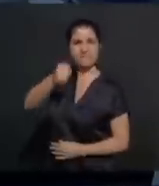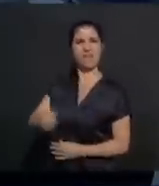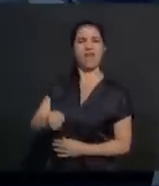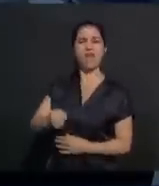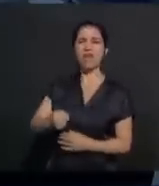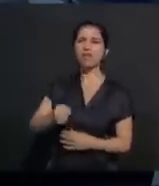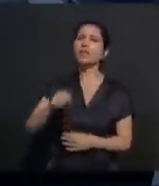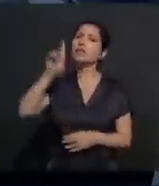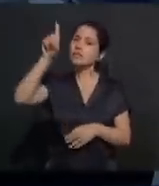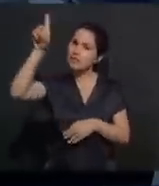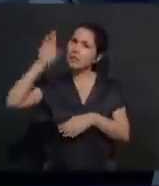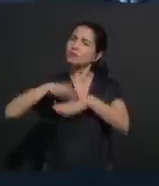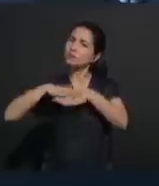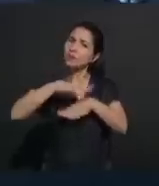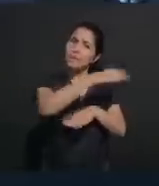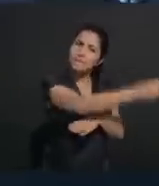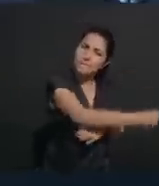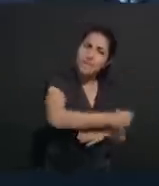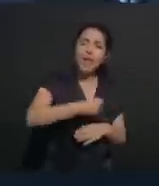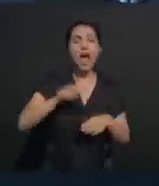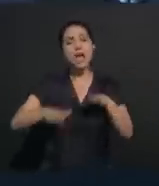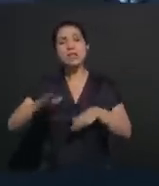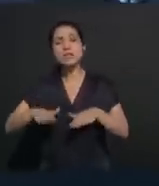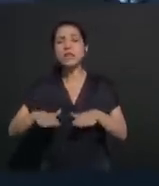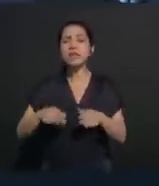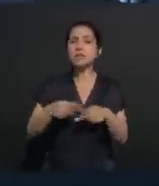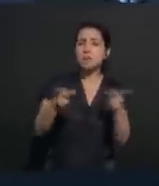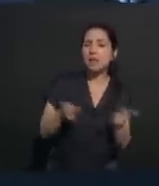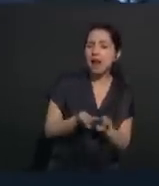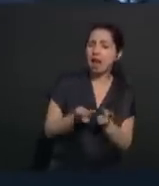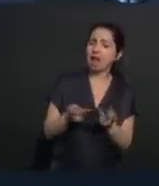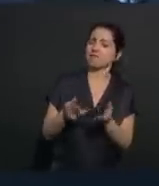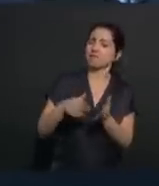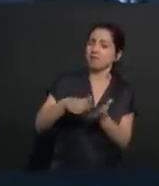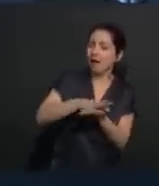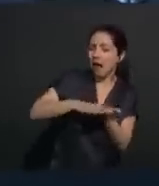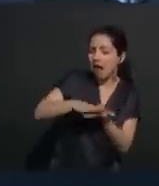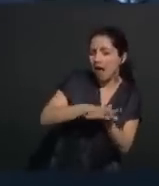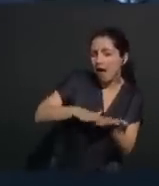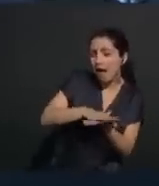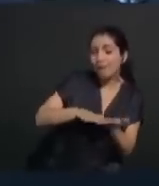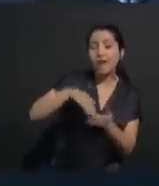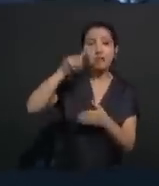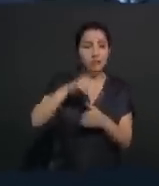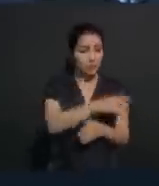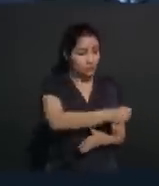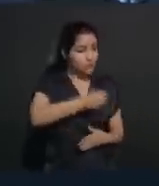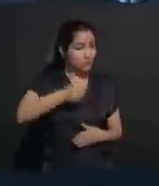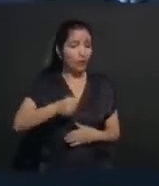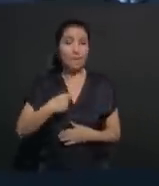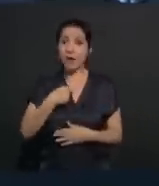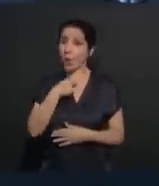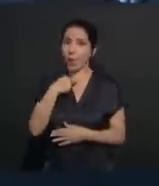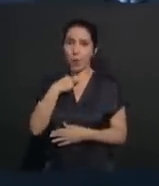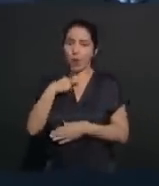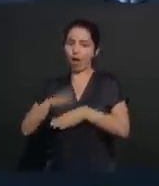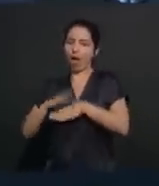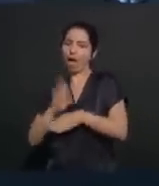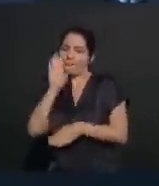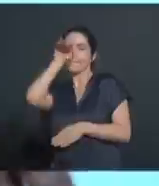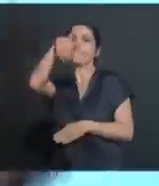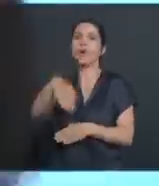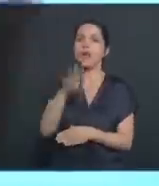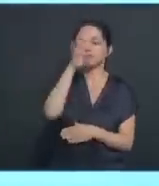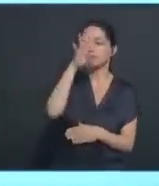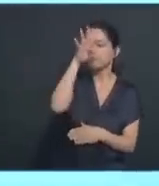tira de trás de varrer o quintal, Deus te tira de trás das tarefas do lar, mas não queira pular essa etapa.